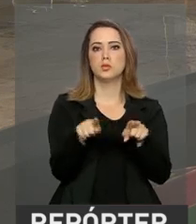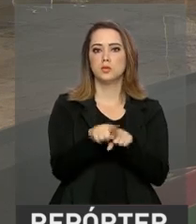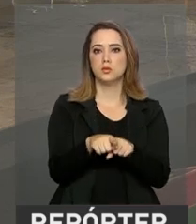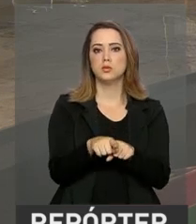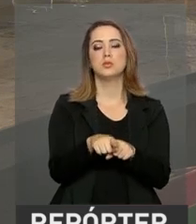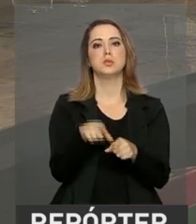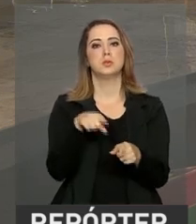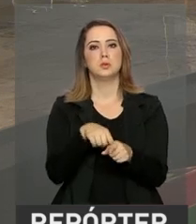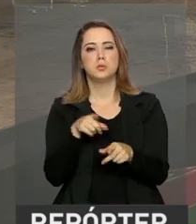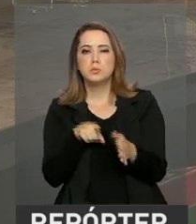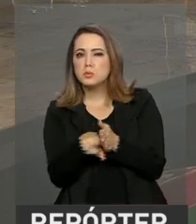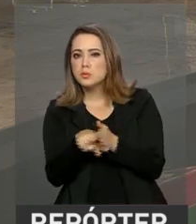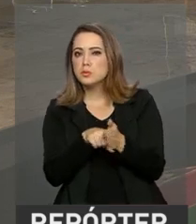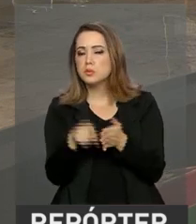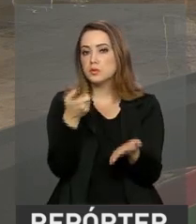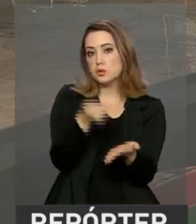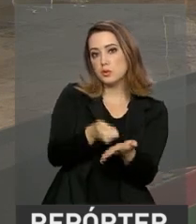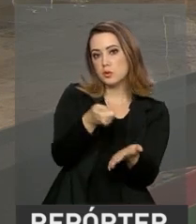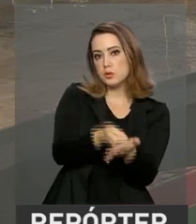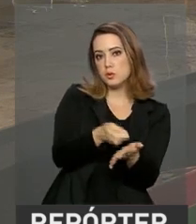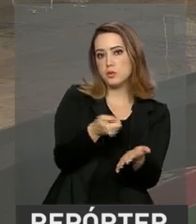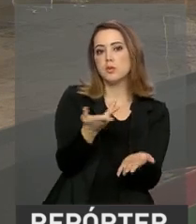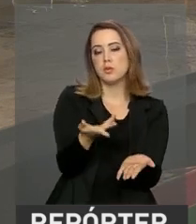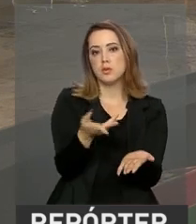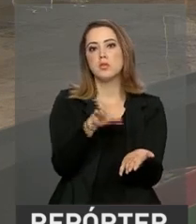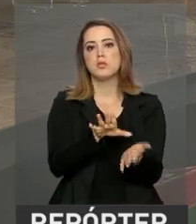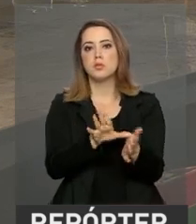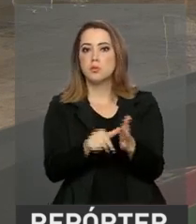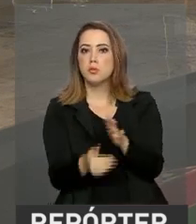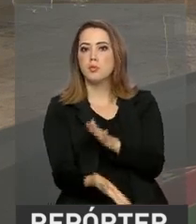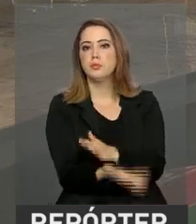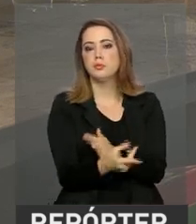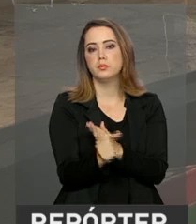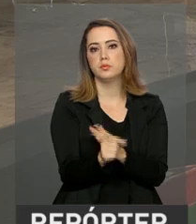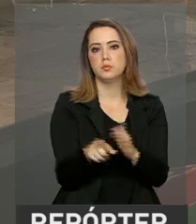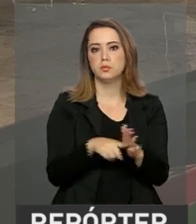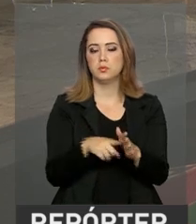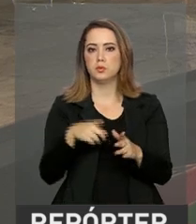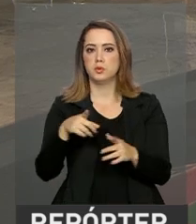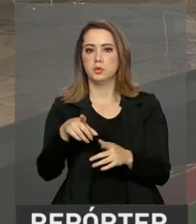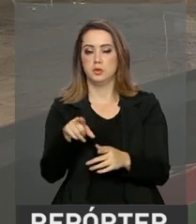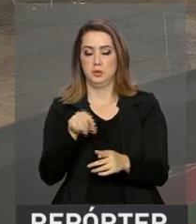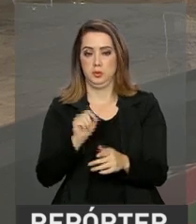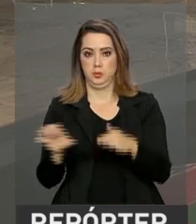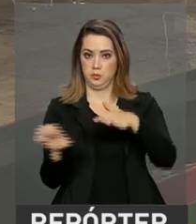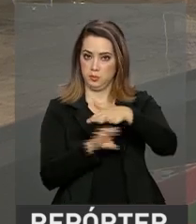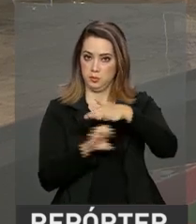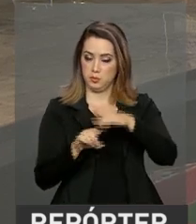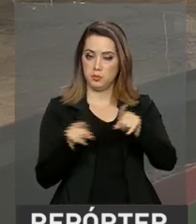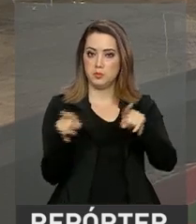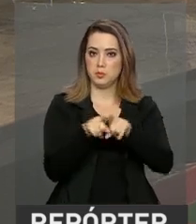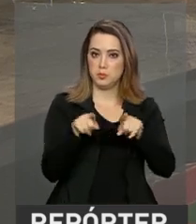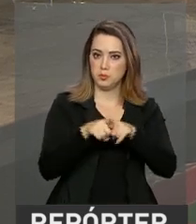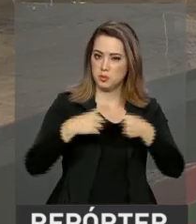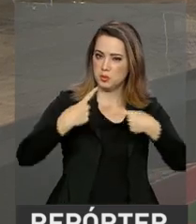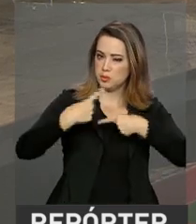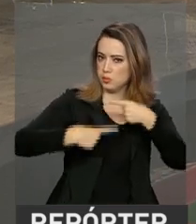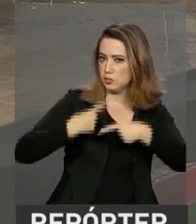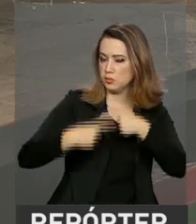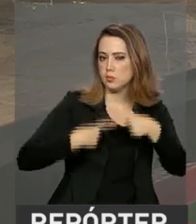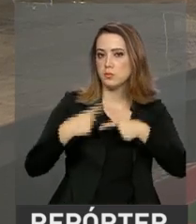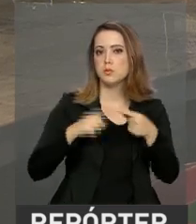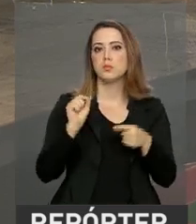indevidos a funcionários da Petrobras e a políticos, e também por uma tentativa de obstrução da CPI da Petrobras